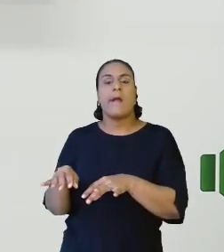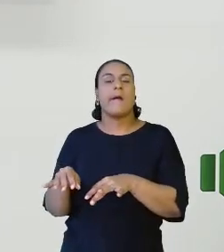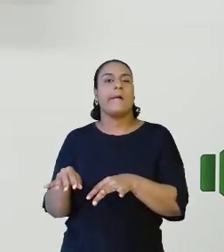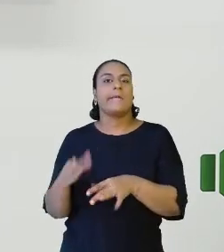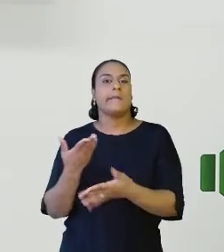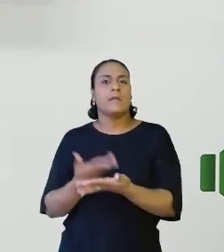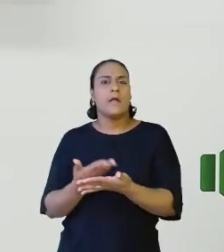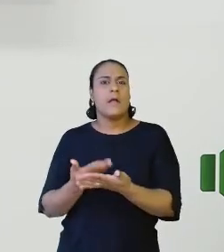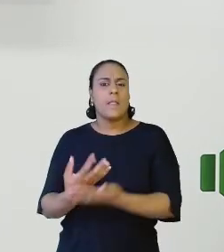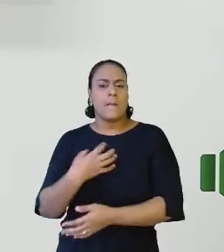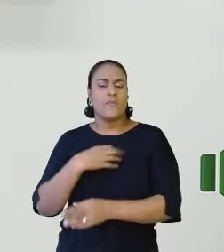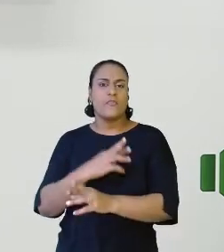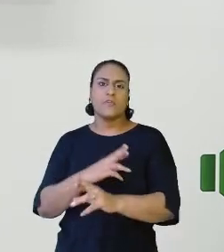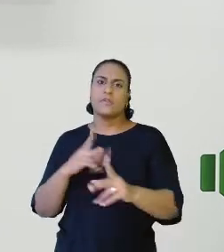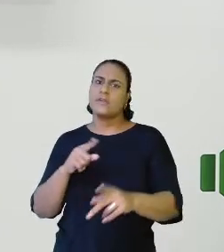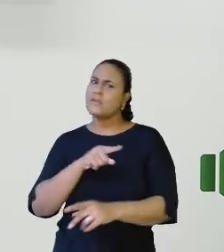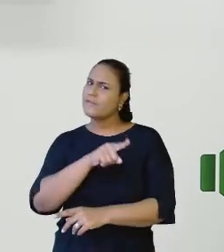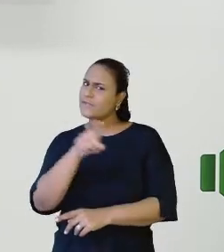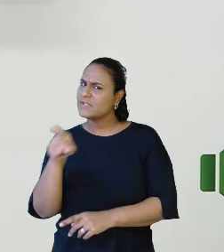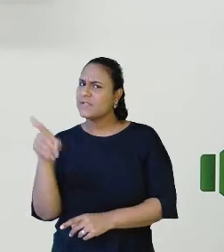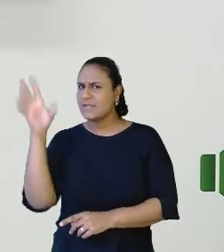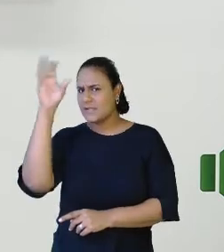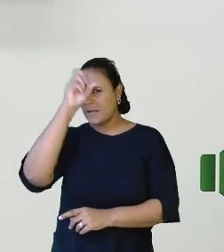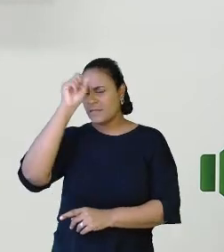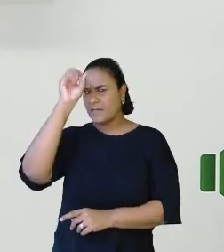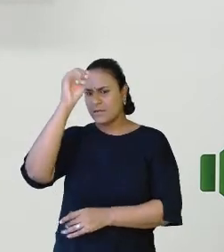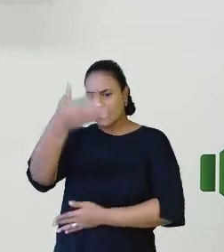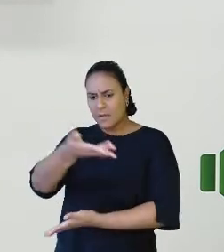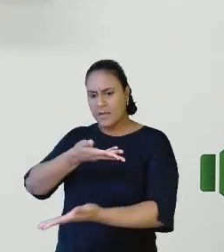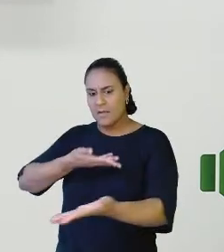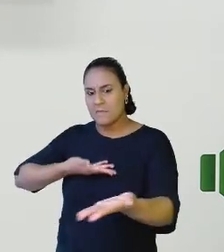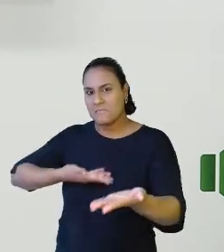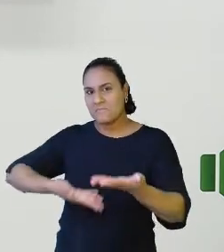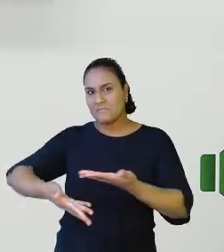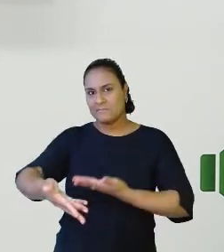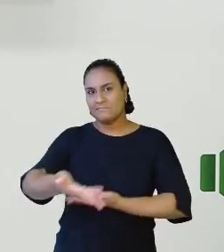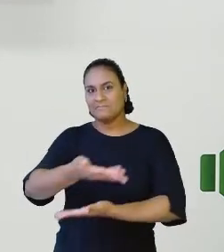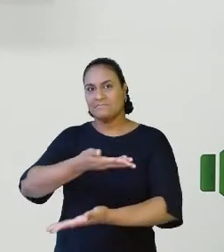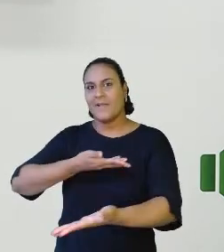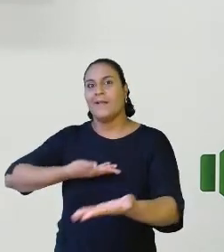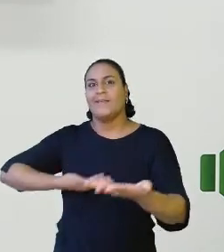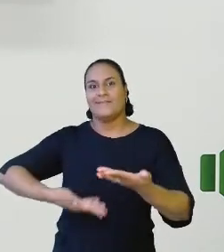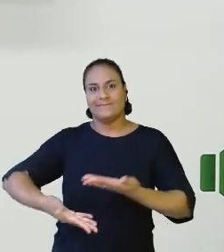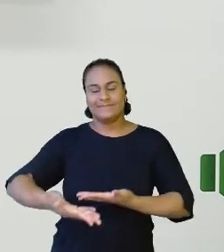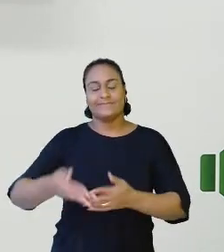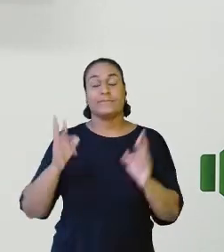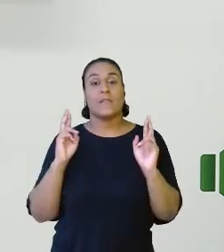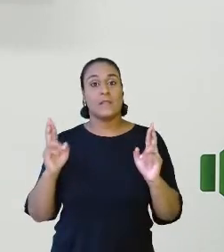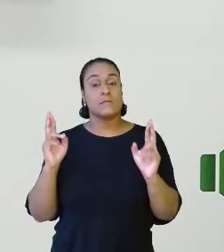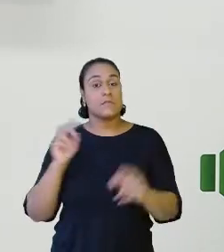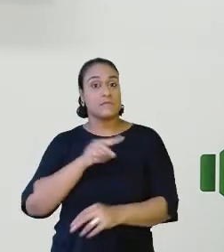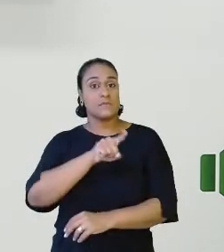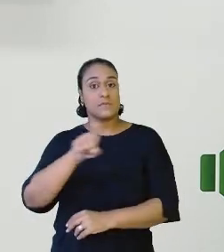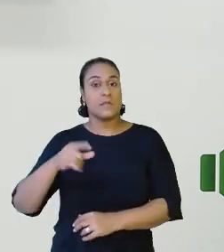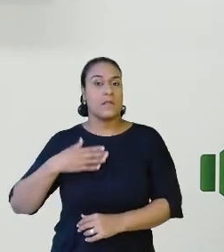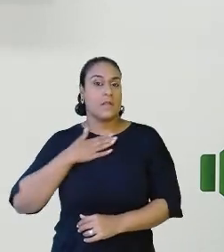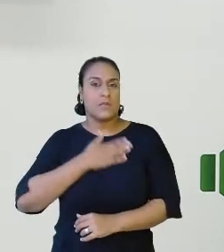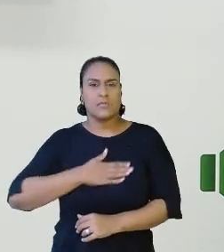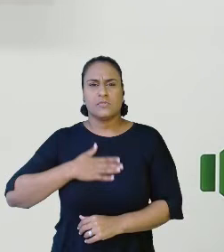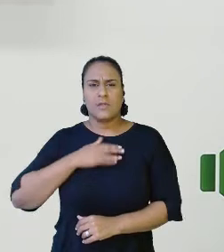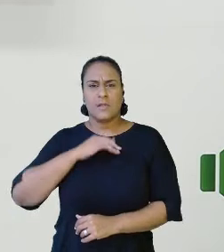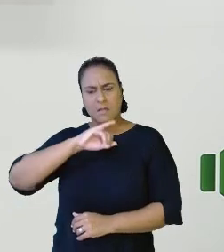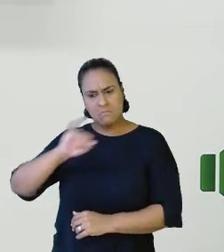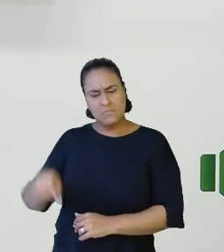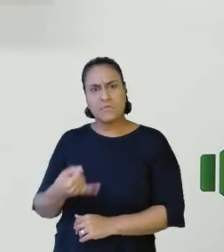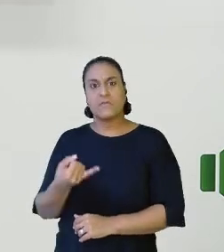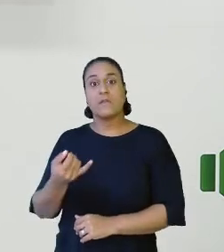diferente para vocês. E vocês aprendendo daí, a gente vai todo mundo aprendendo ao mesmo tempo. Espero que vocês tenham gostado,